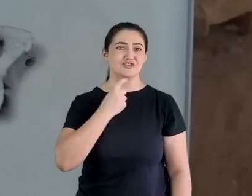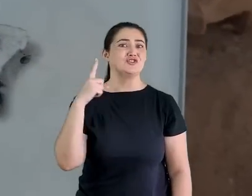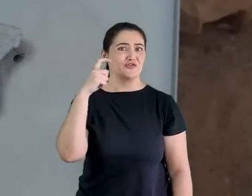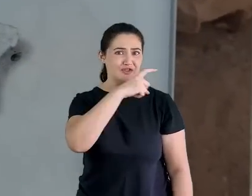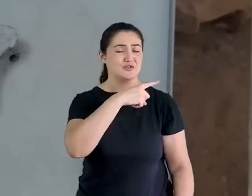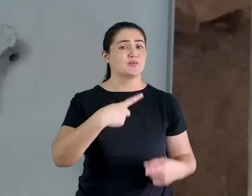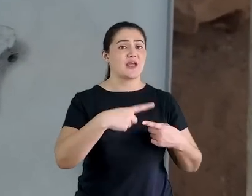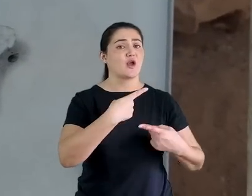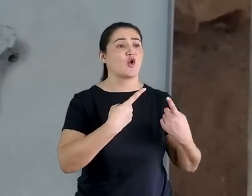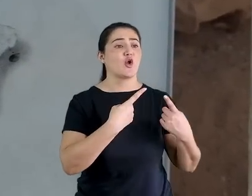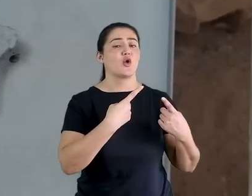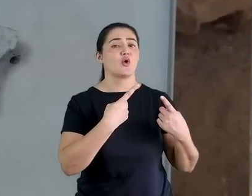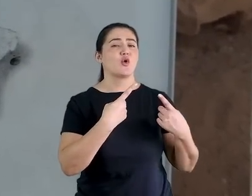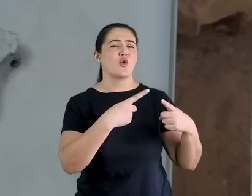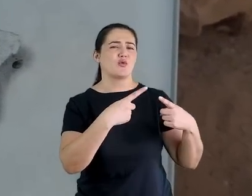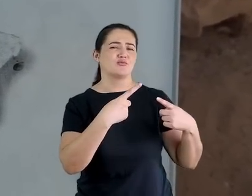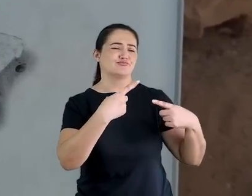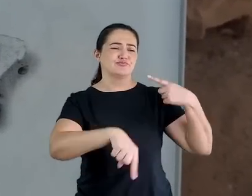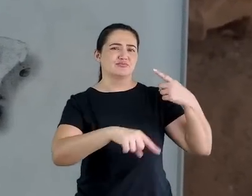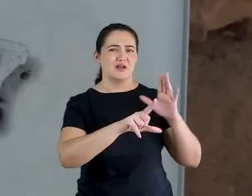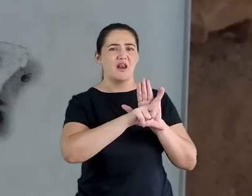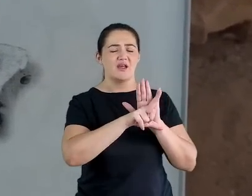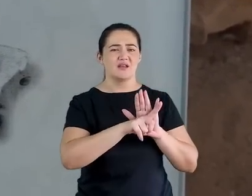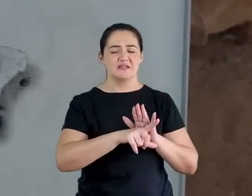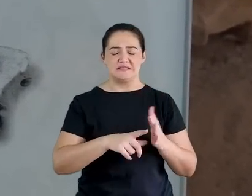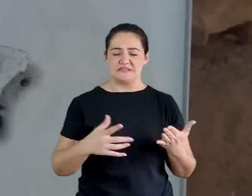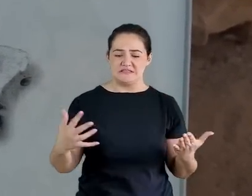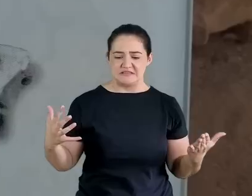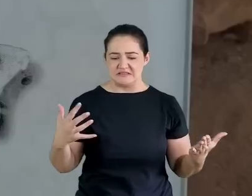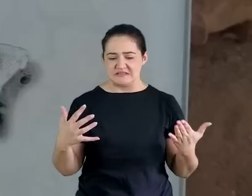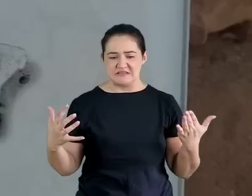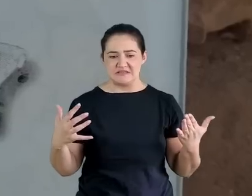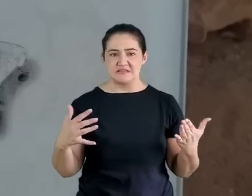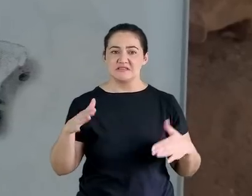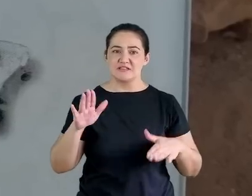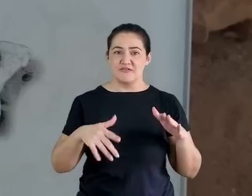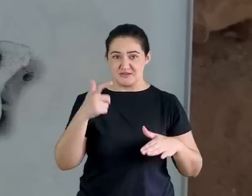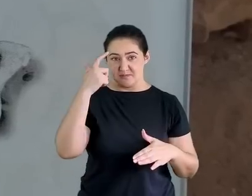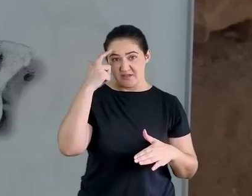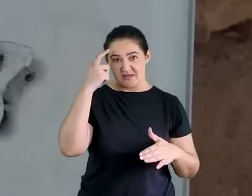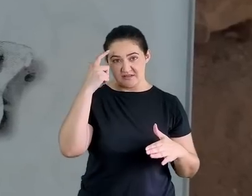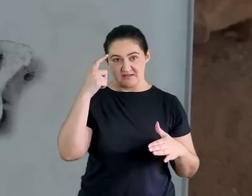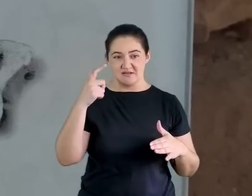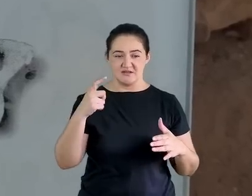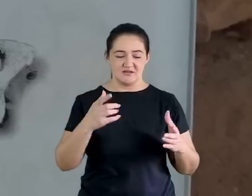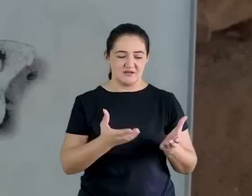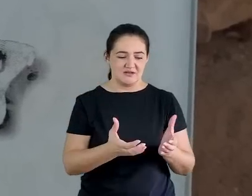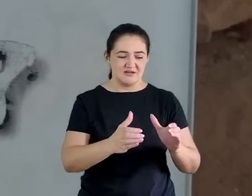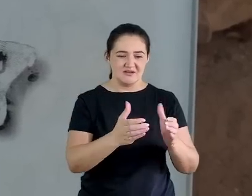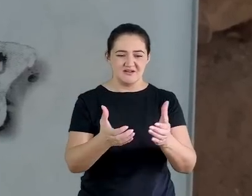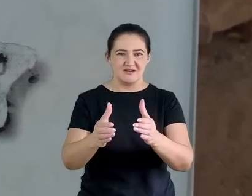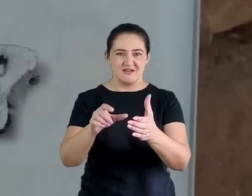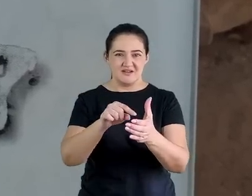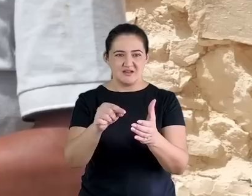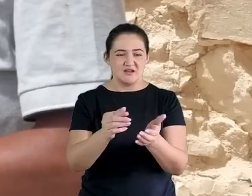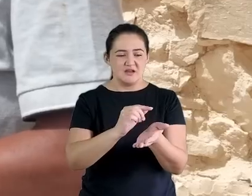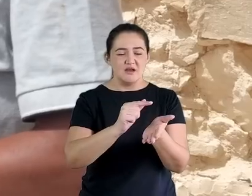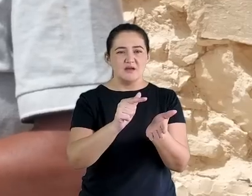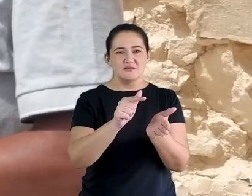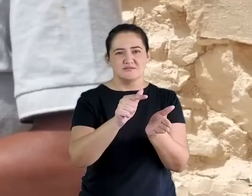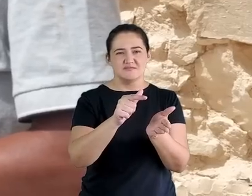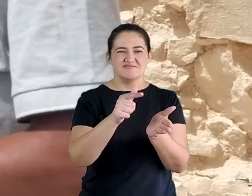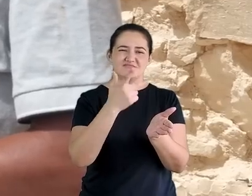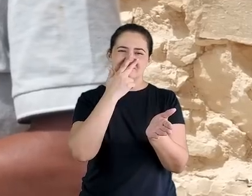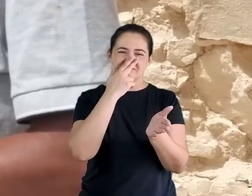matar. E novamente é muito tentador pensar que talvez aqueles galpões de cerâmica com os nomes, incluindo o nome